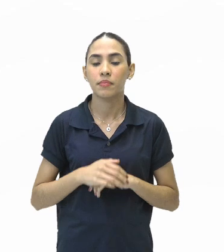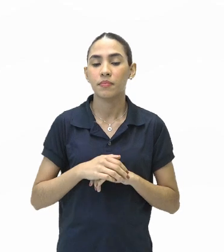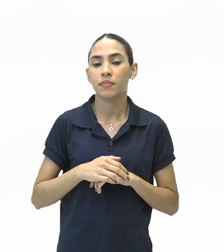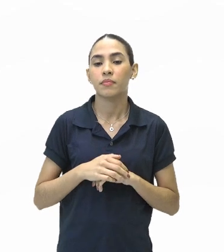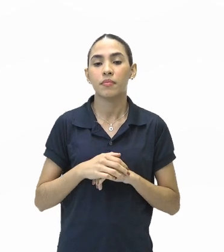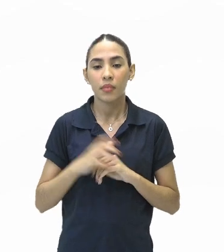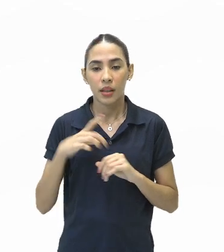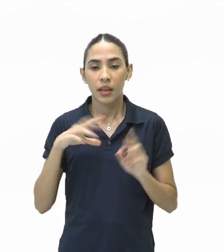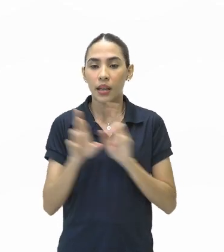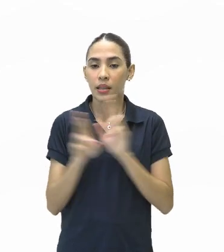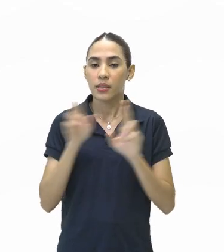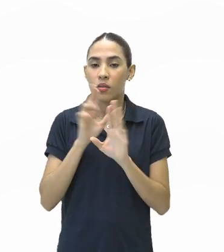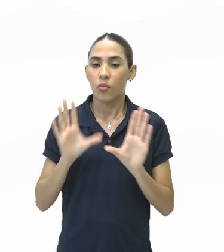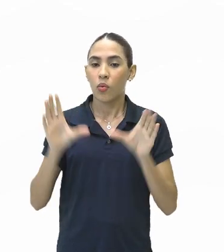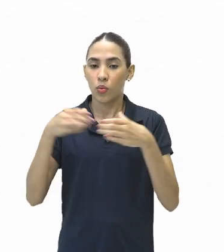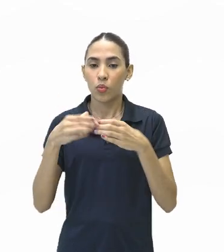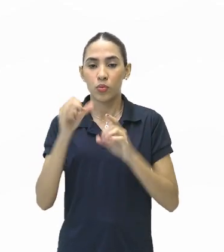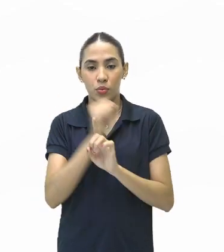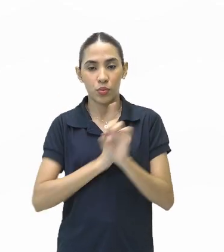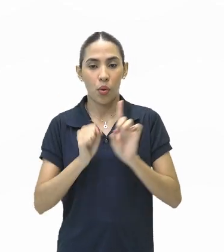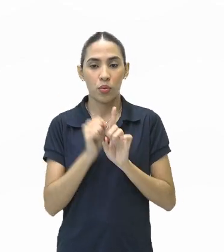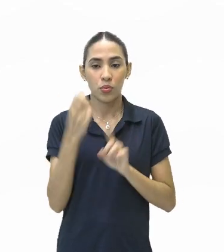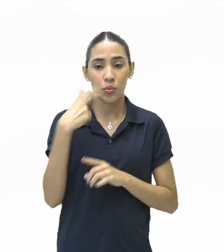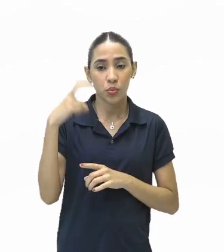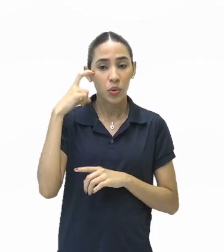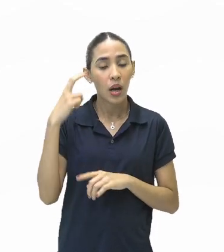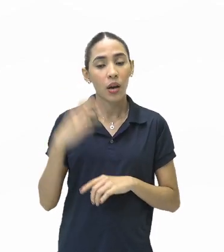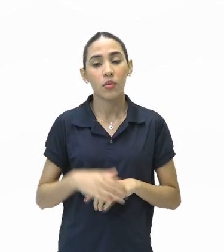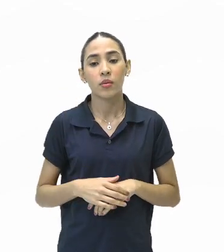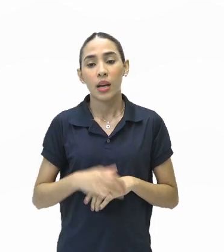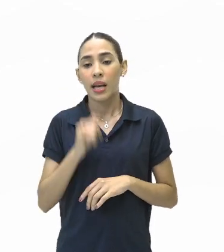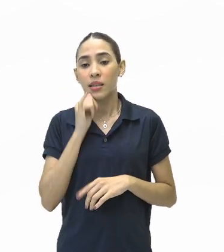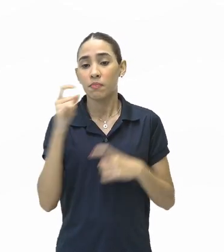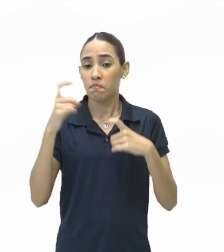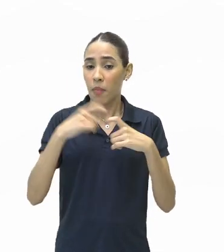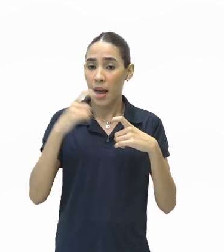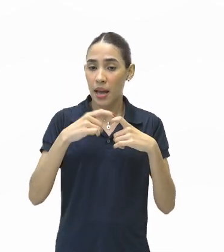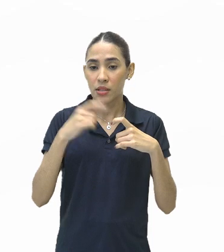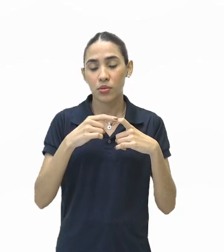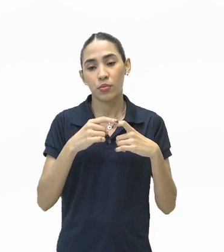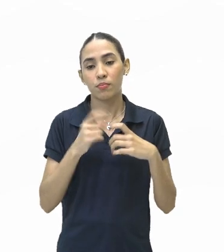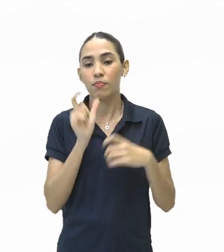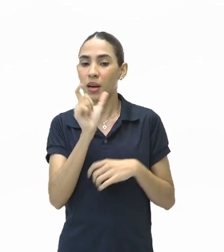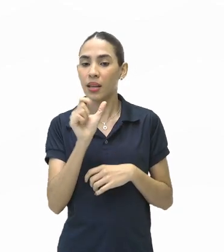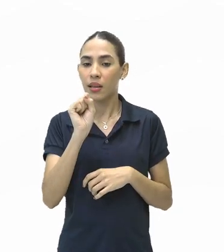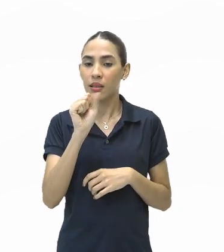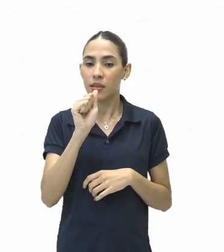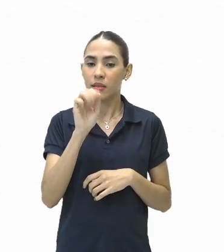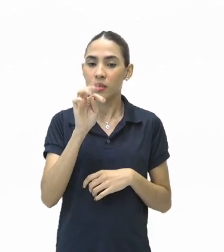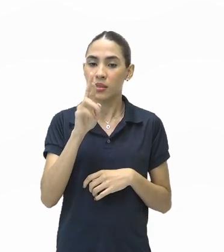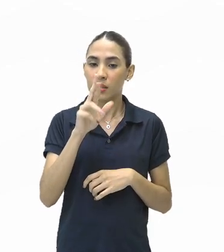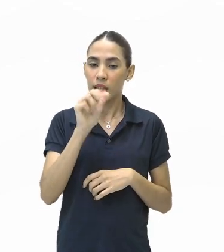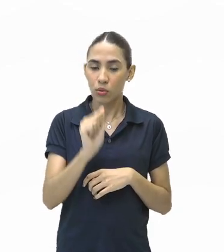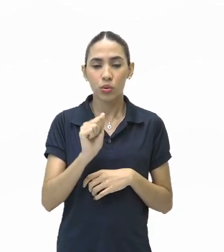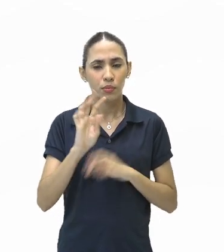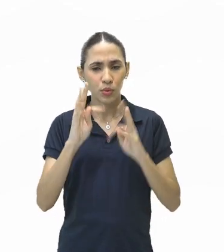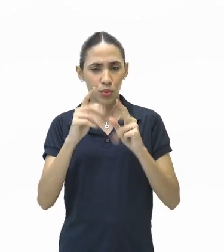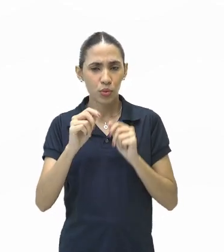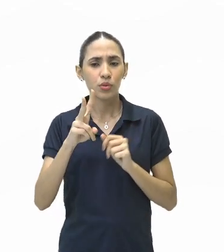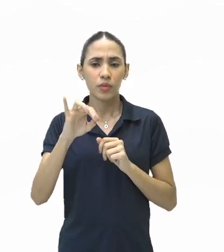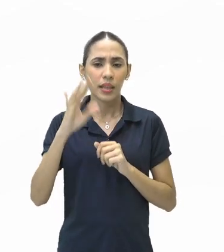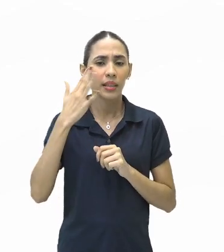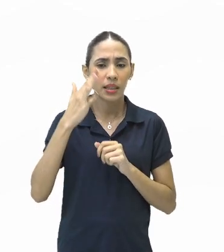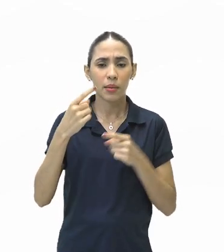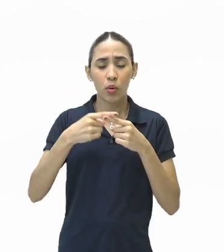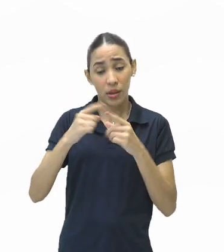está relacionada ao grupos sociais, né? Então, se é um médico, ele vai falar ali de satura, prescrição, e todo mundo vai entender porque